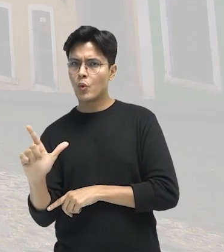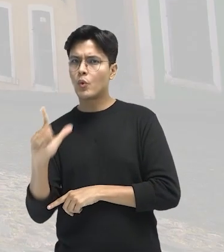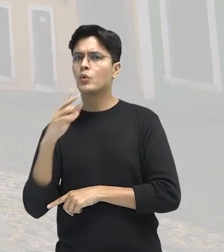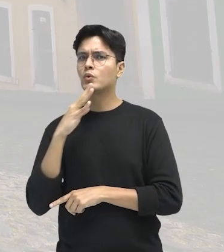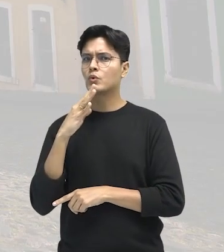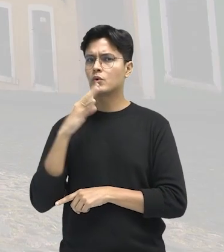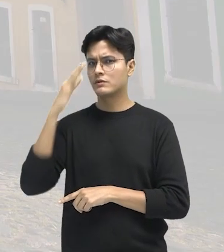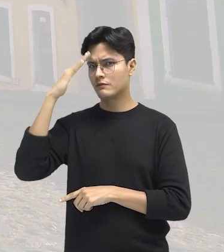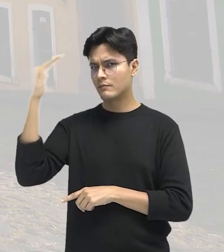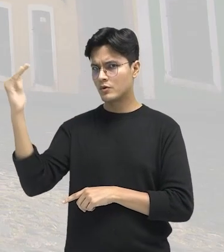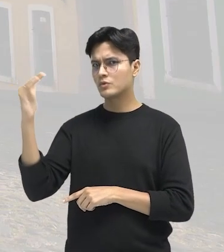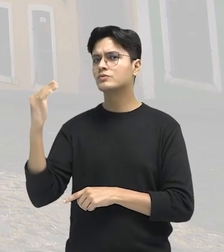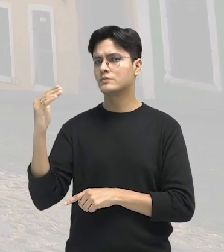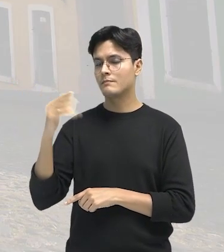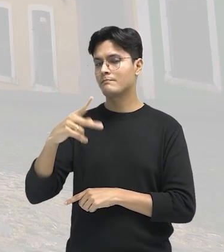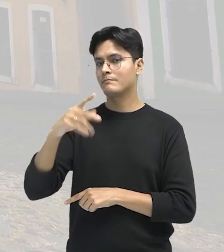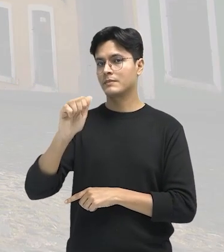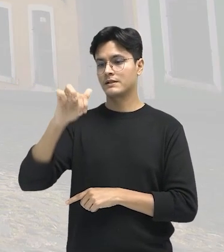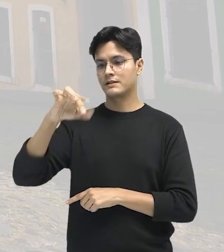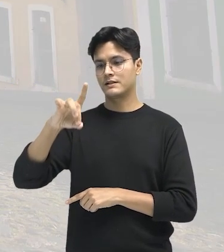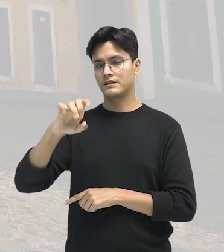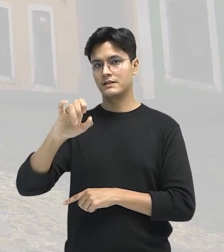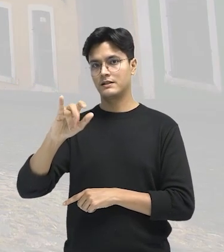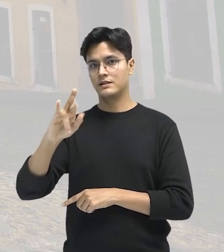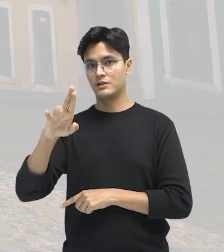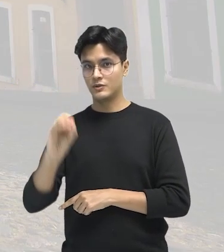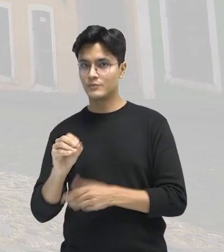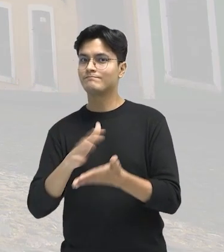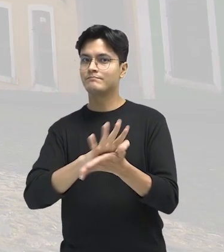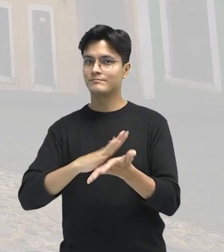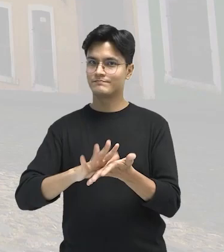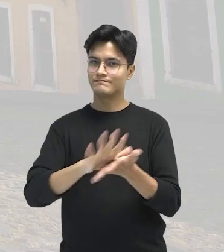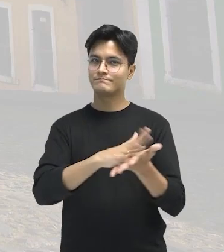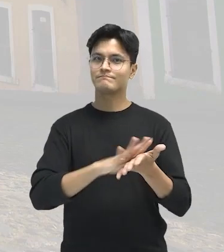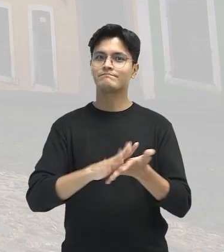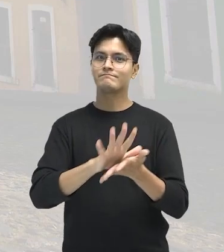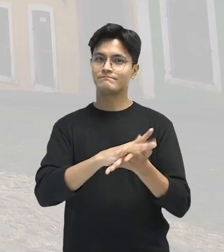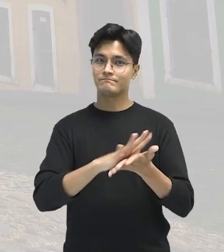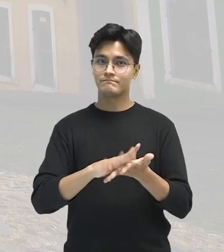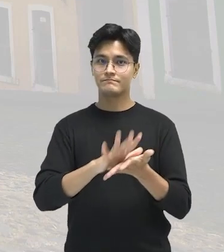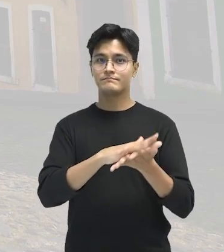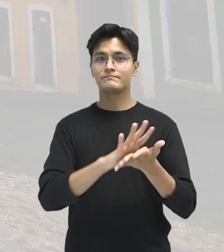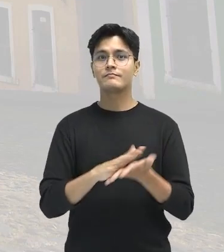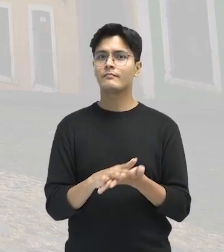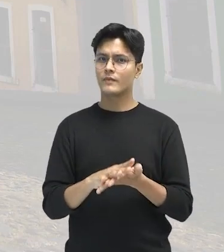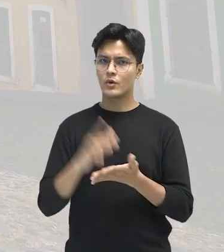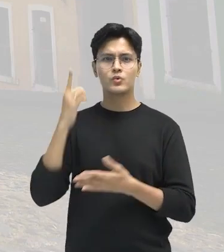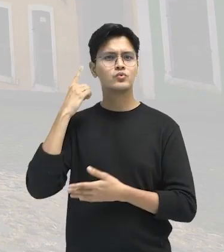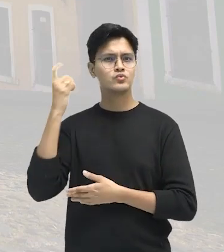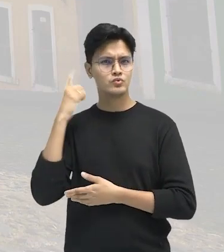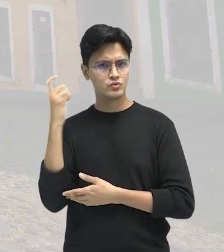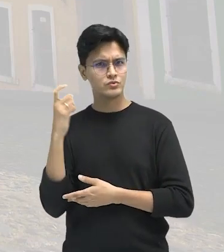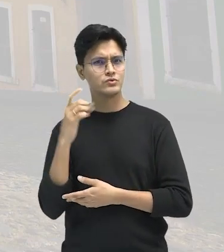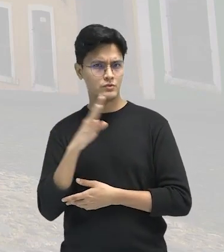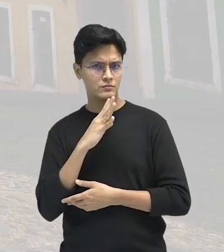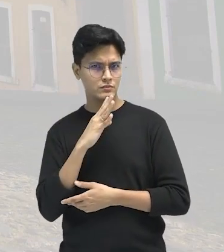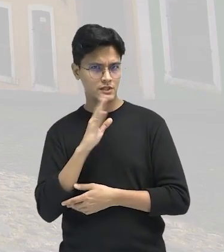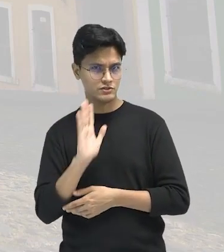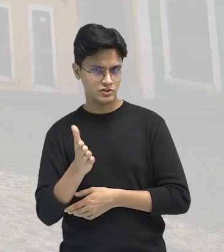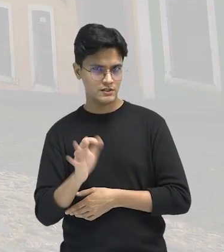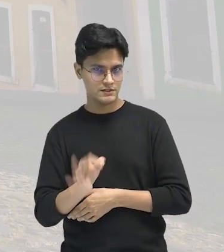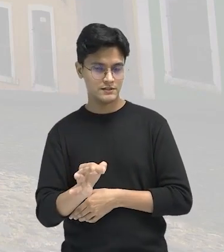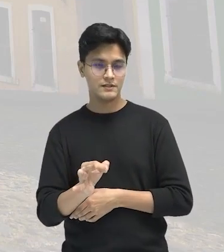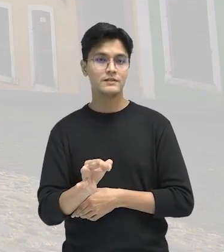que é o pandeiro. É, isso mesmo, o pandeiro também faz parte. E o som dele a gente já sabe qual é, tá?